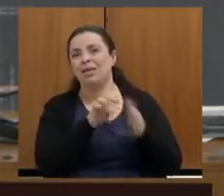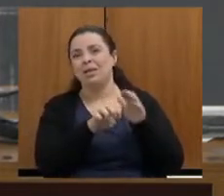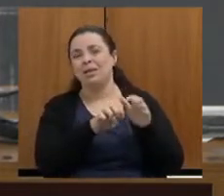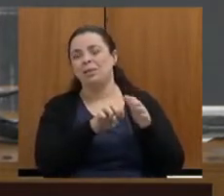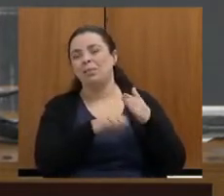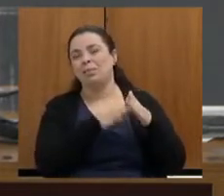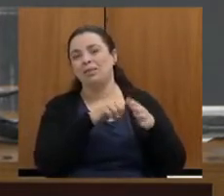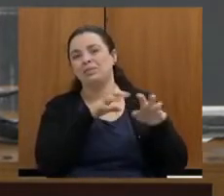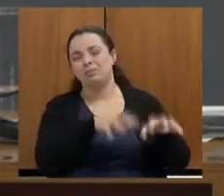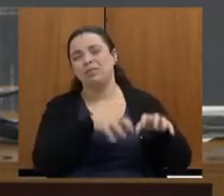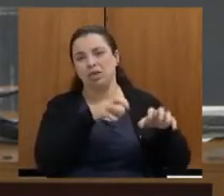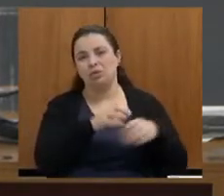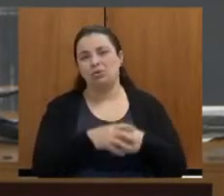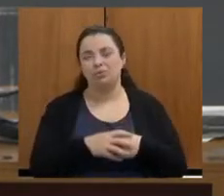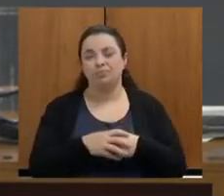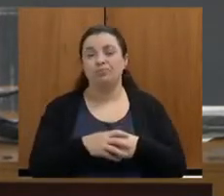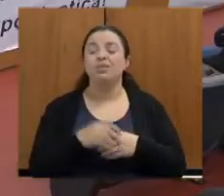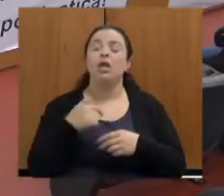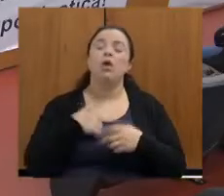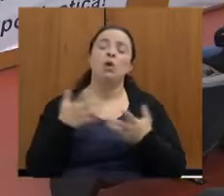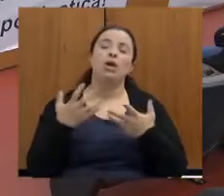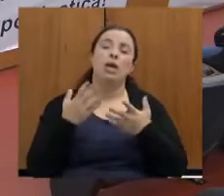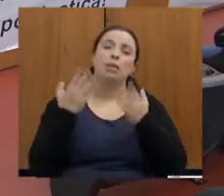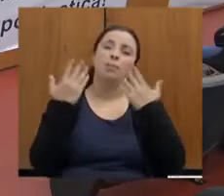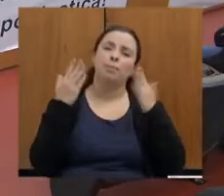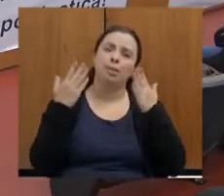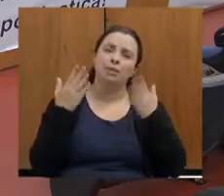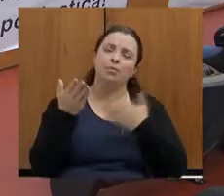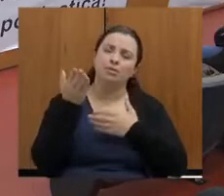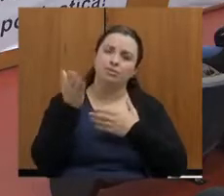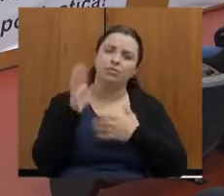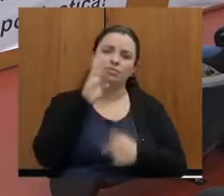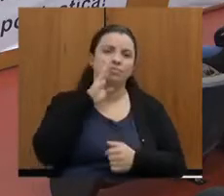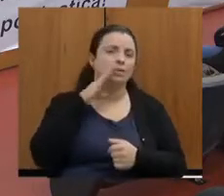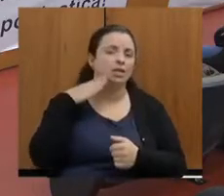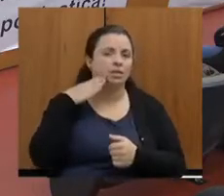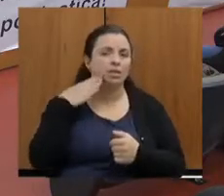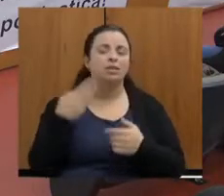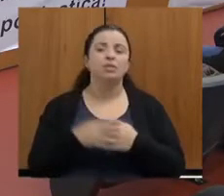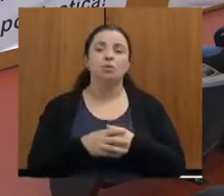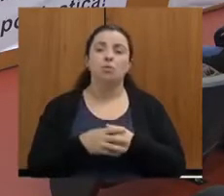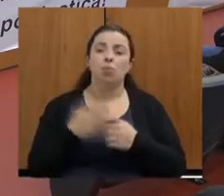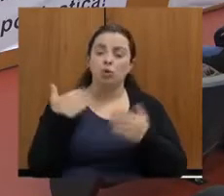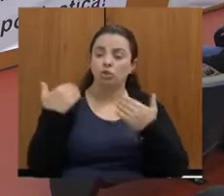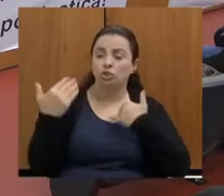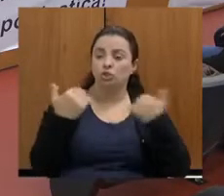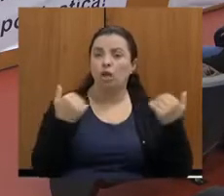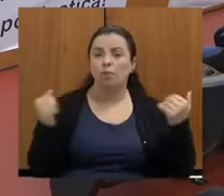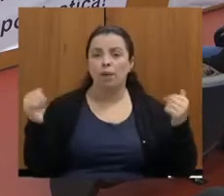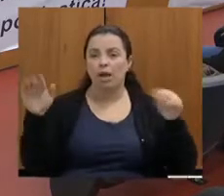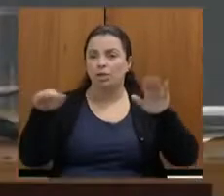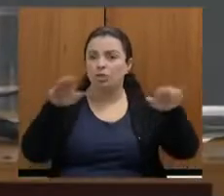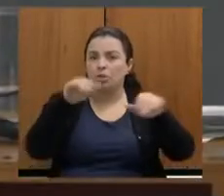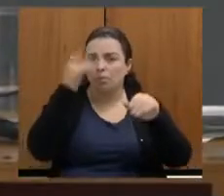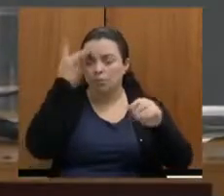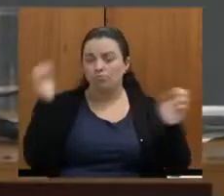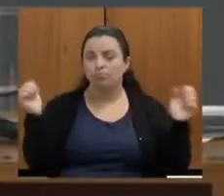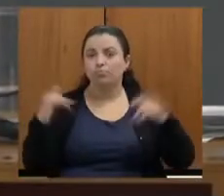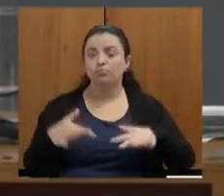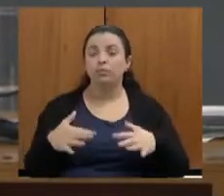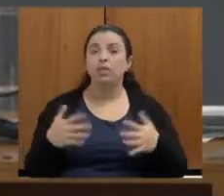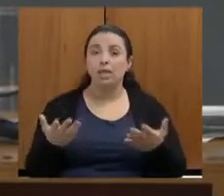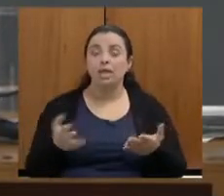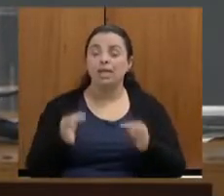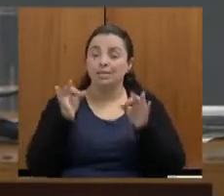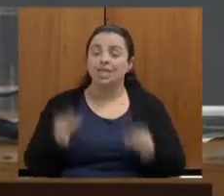Beatriz parabenizá-la viu já vou terminado por chamar e exatamente dessa data não podia